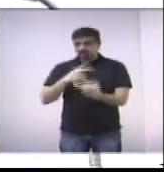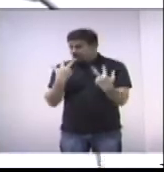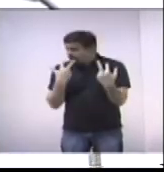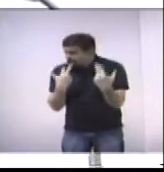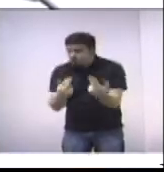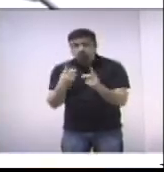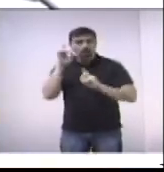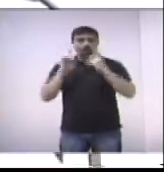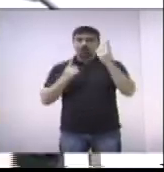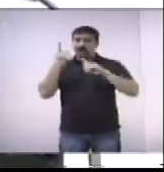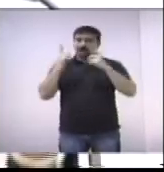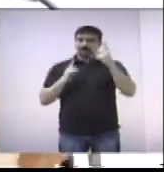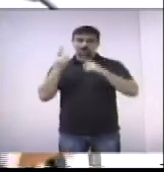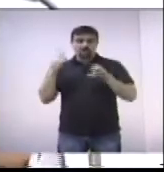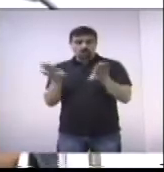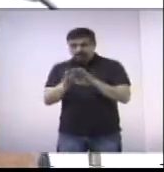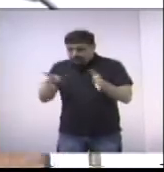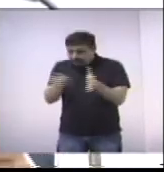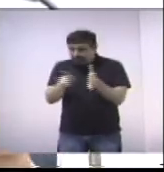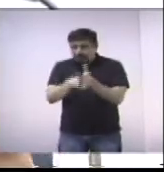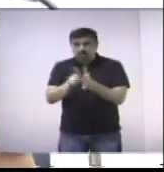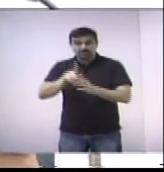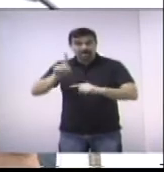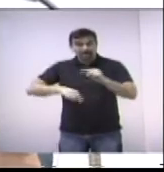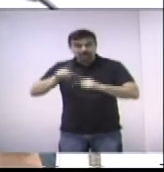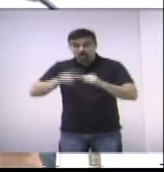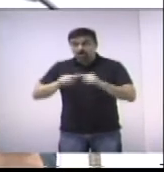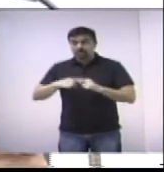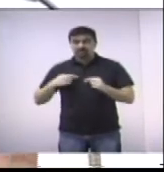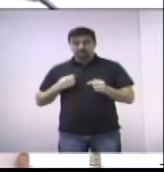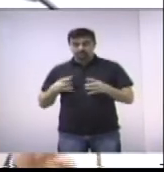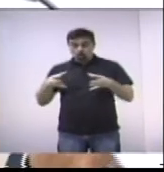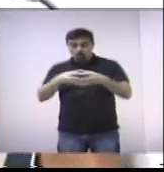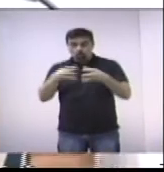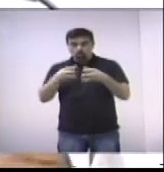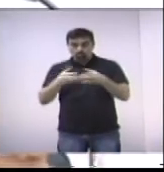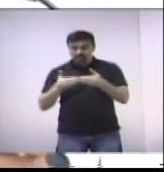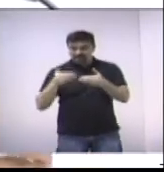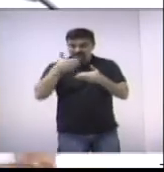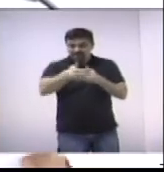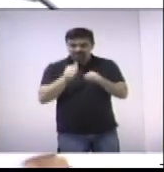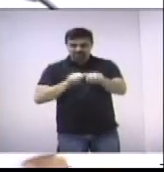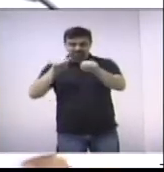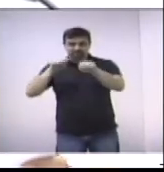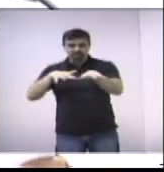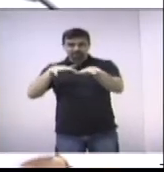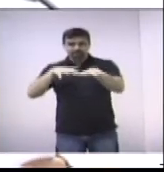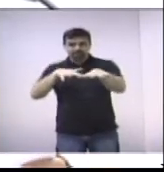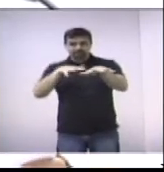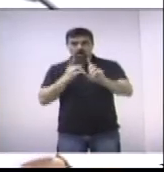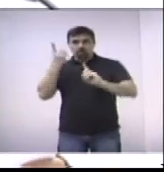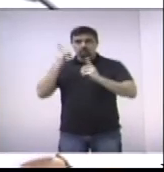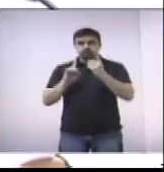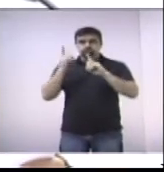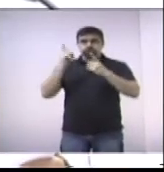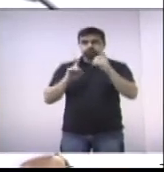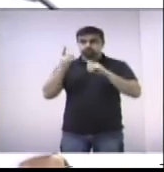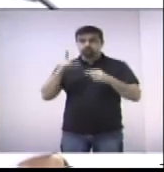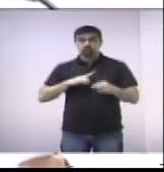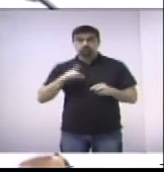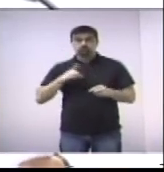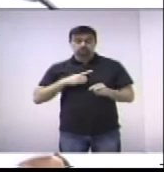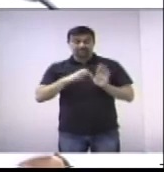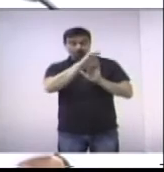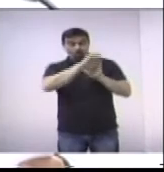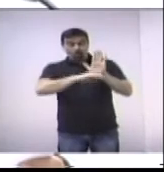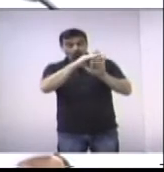porta-bandeiras e mestre-sala, elementos e uma comissão de frente, entre outros, alencados no respectivo edital do número 5 de 2010,